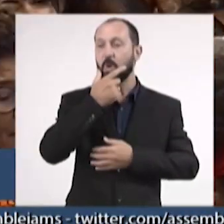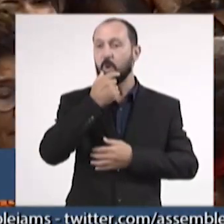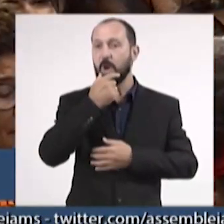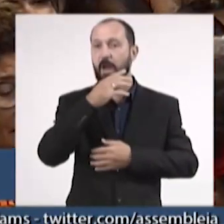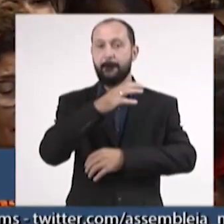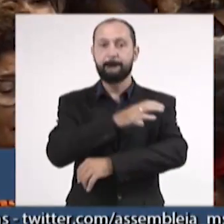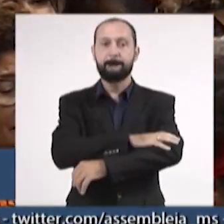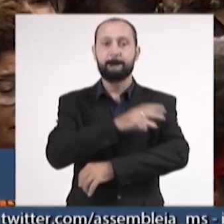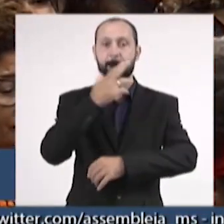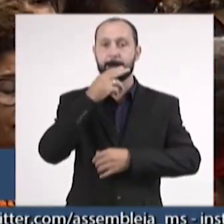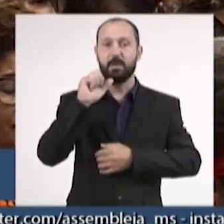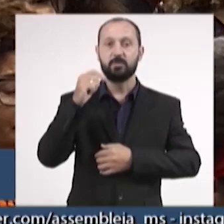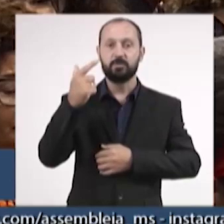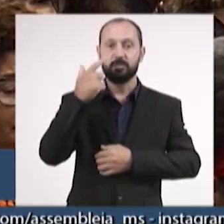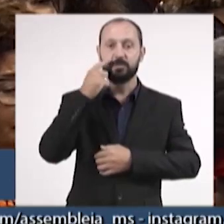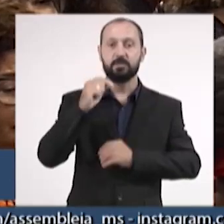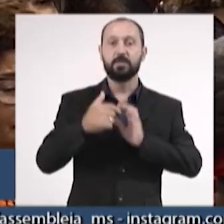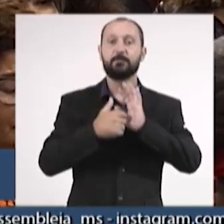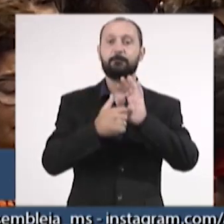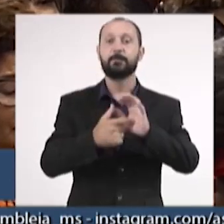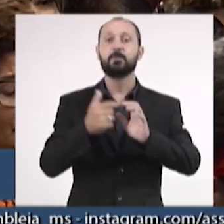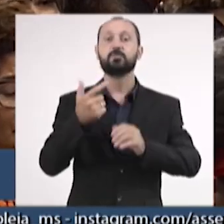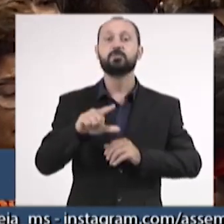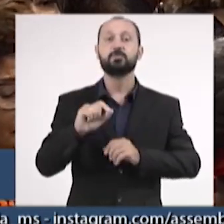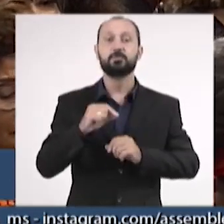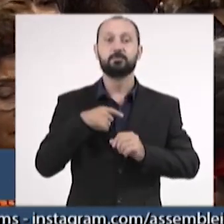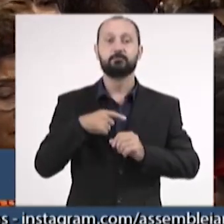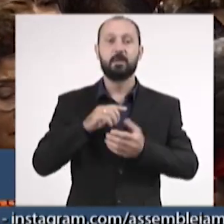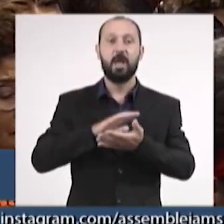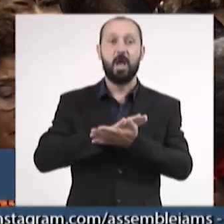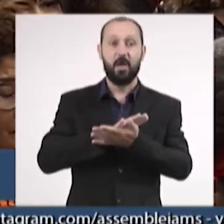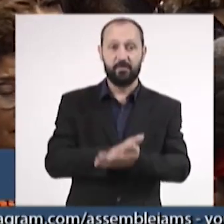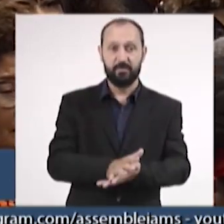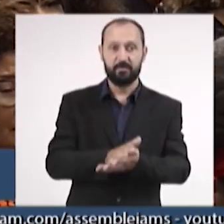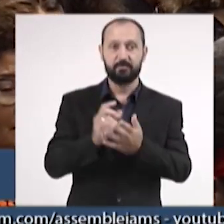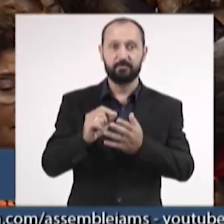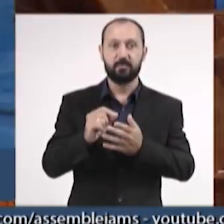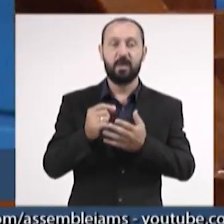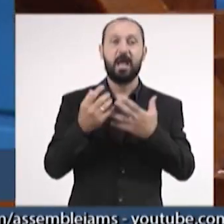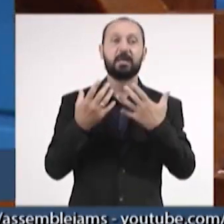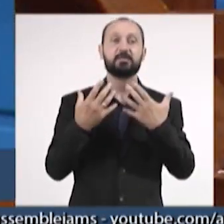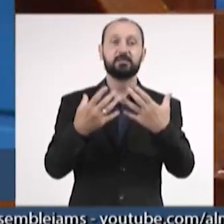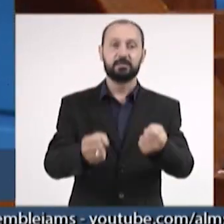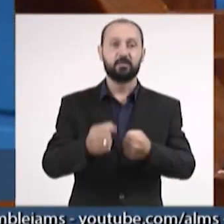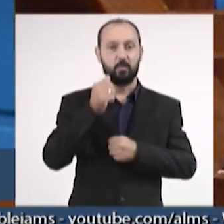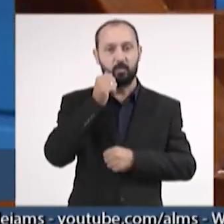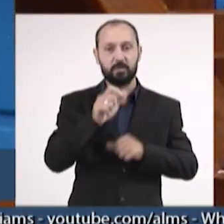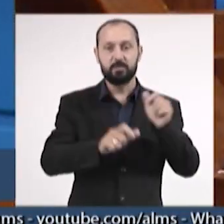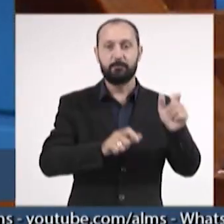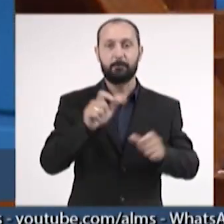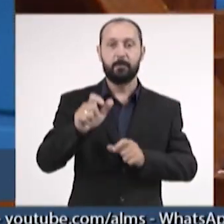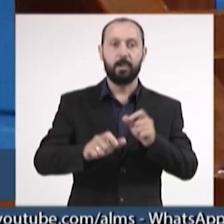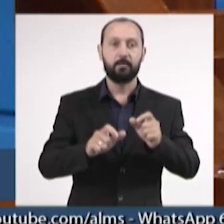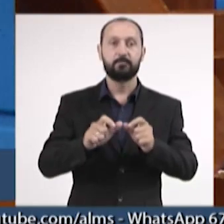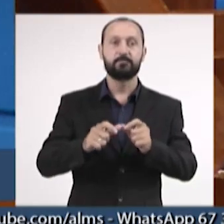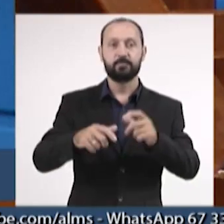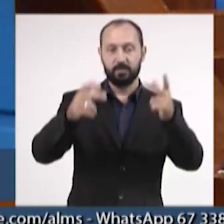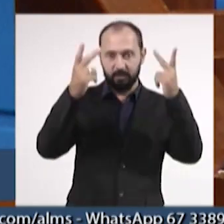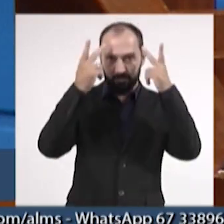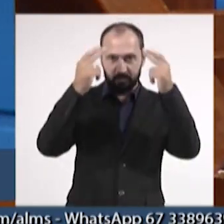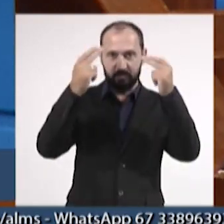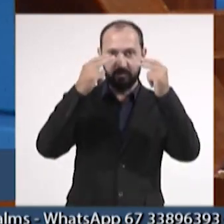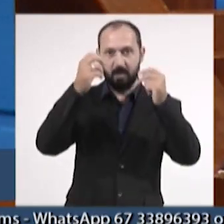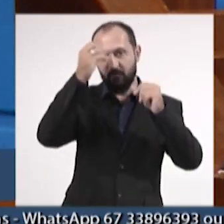e a misoginia, que reforçam a inferiorização, a submissão das mulheres e que naturalizam